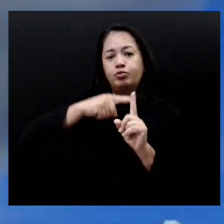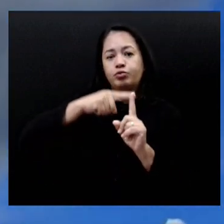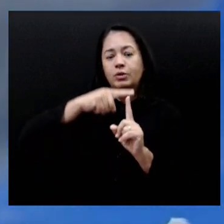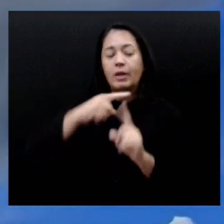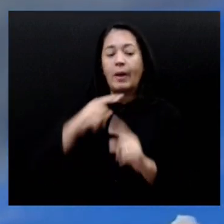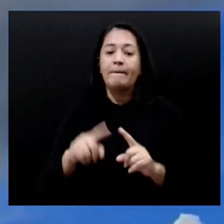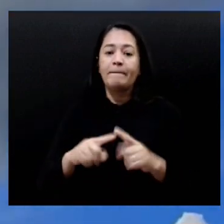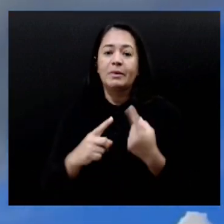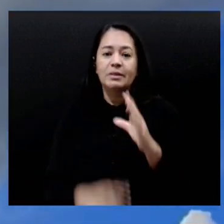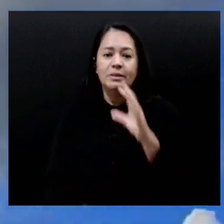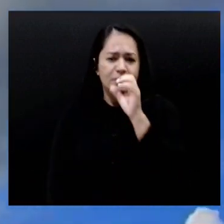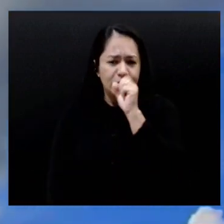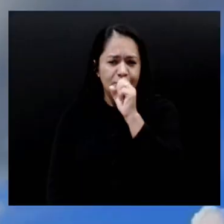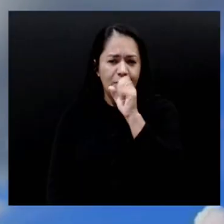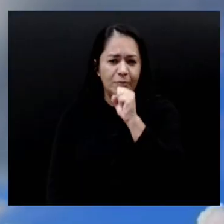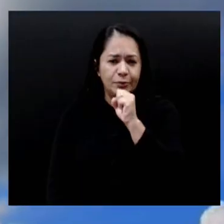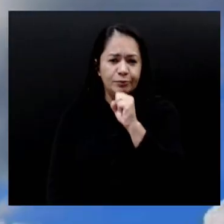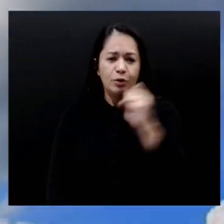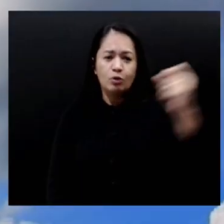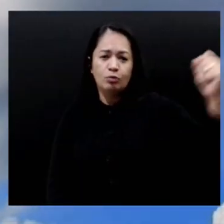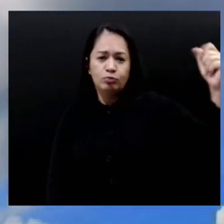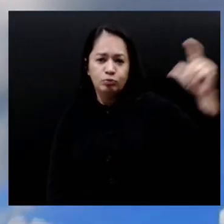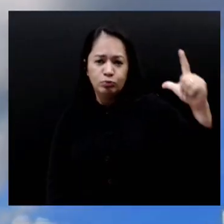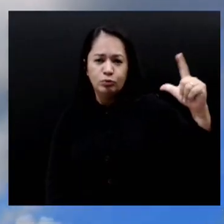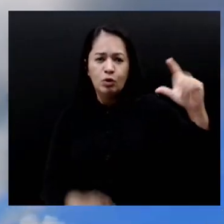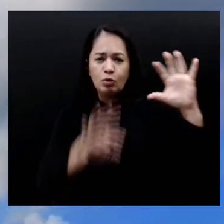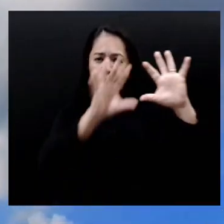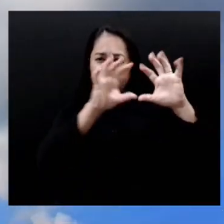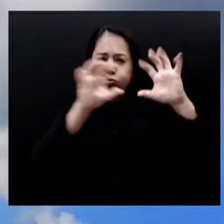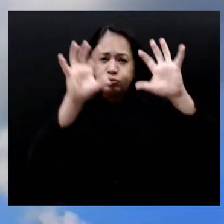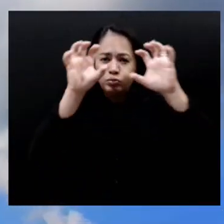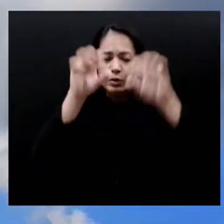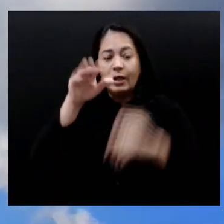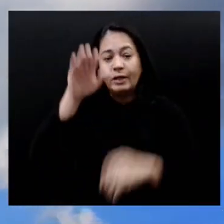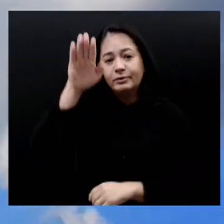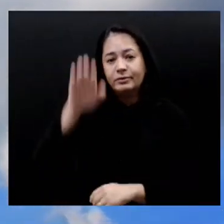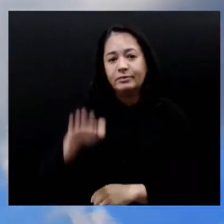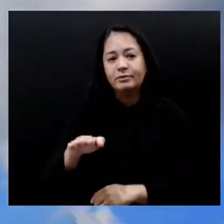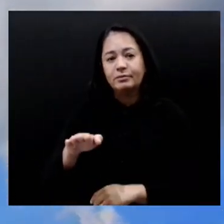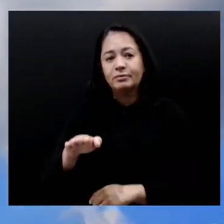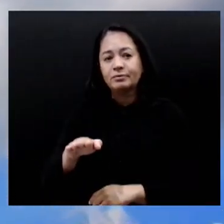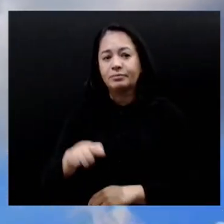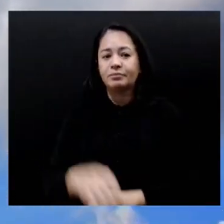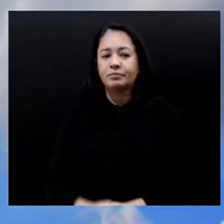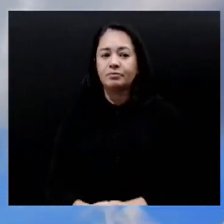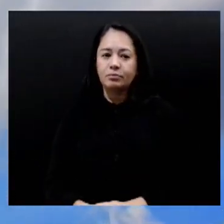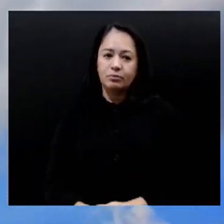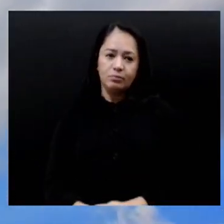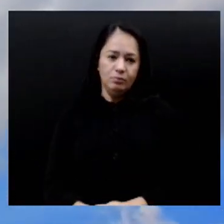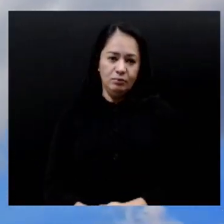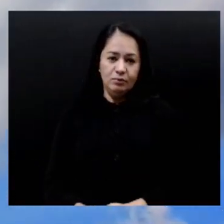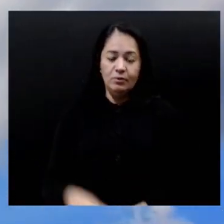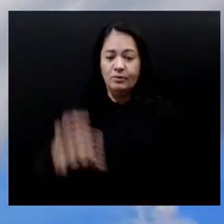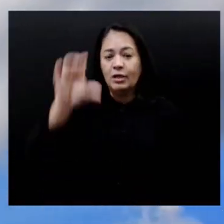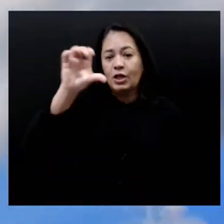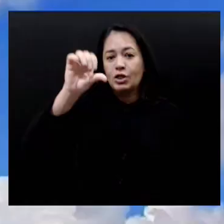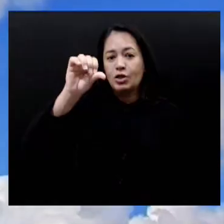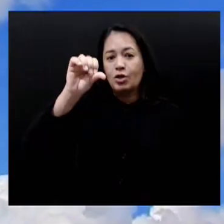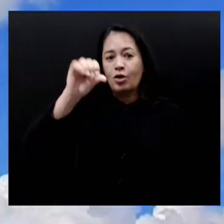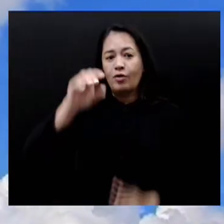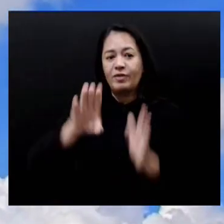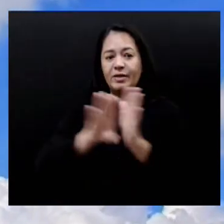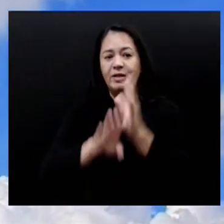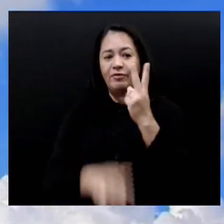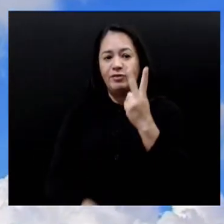temos um sábado de sol, muitas nuvens à tarde, mínima 9, máxima 21. Para